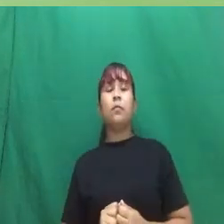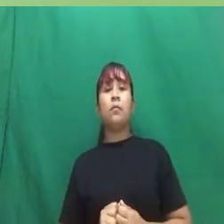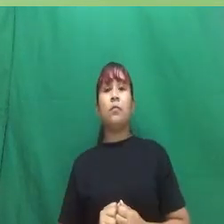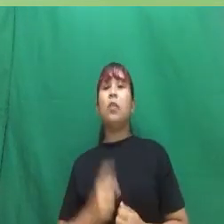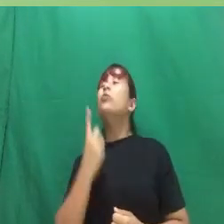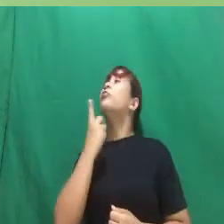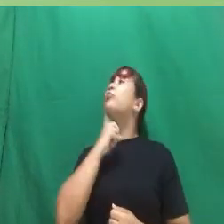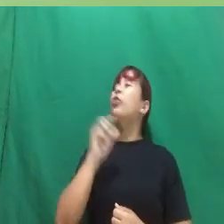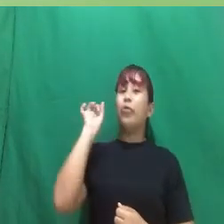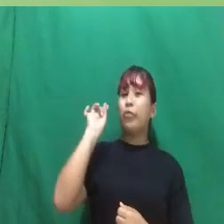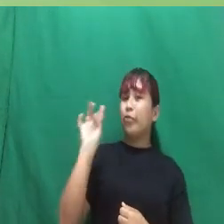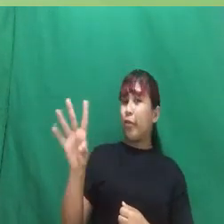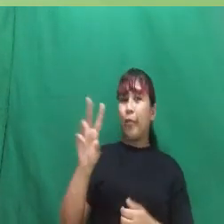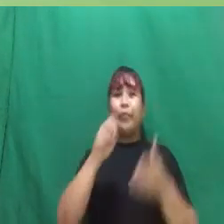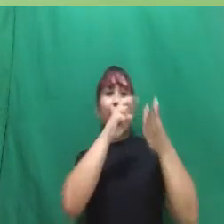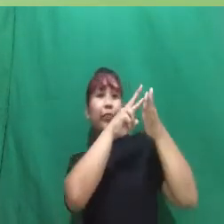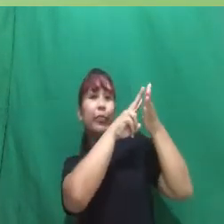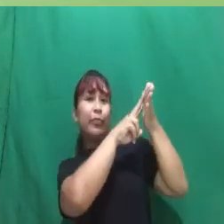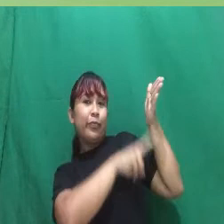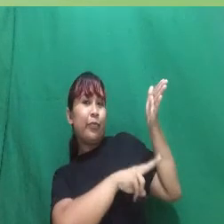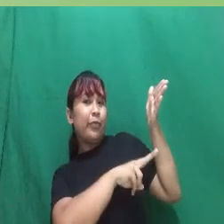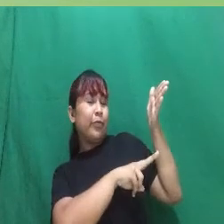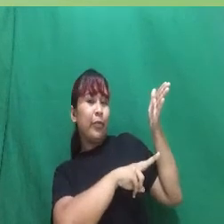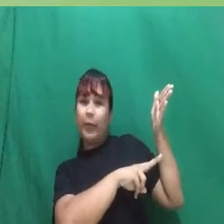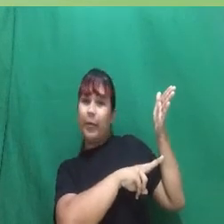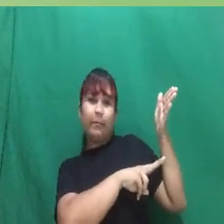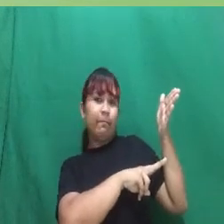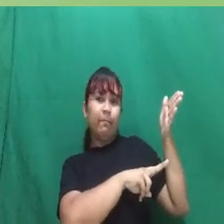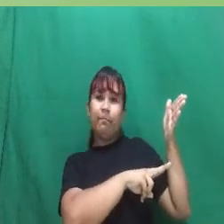população periférica. Porque